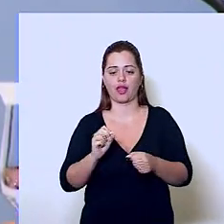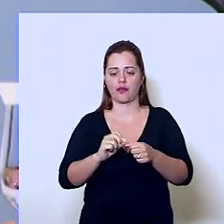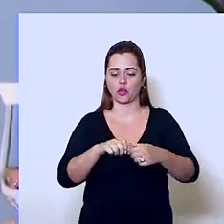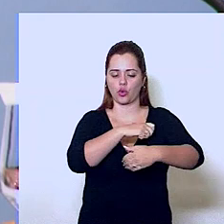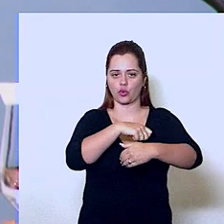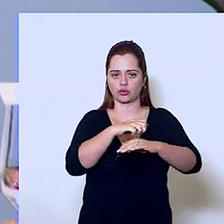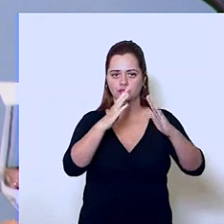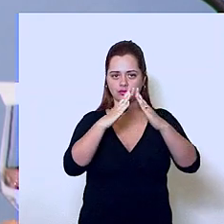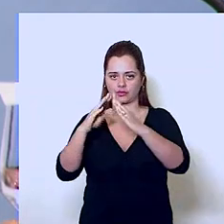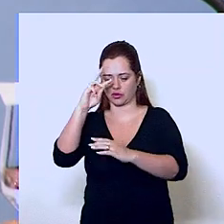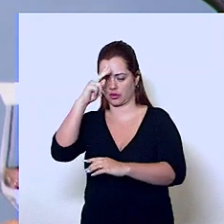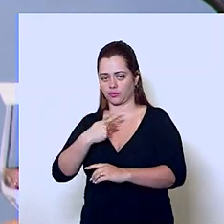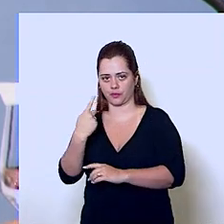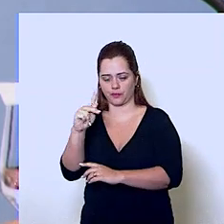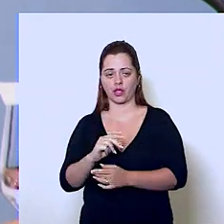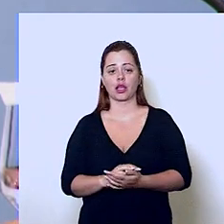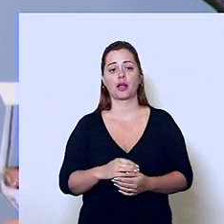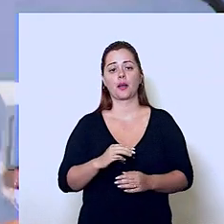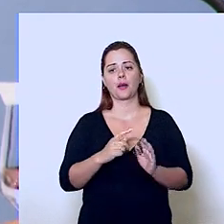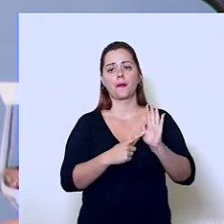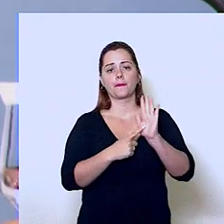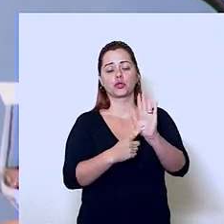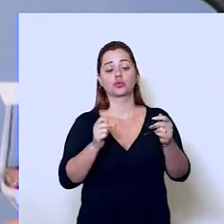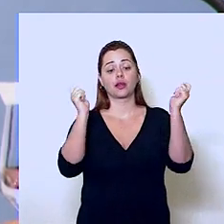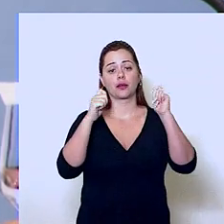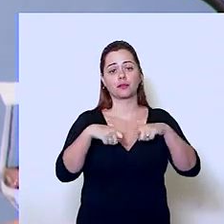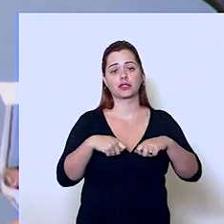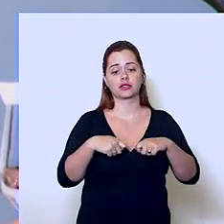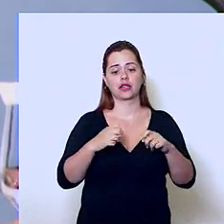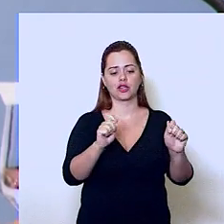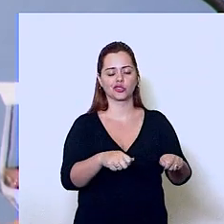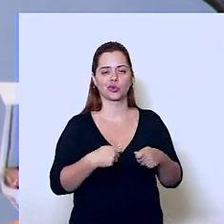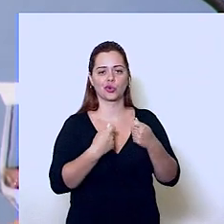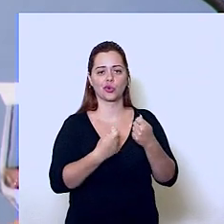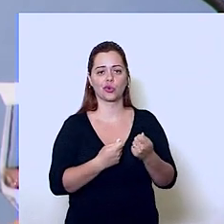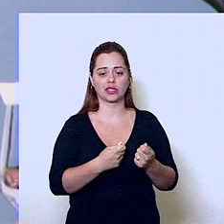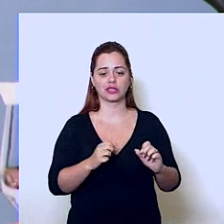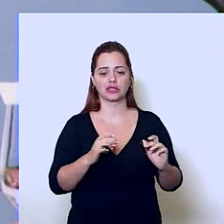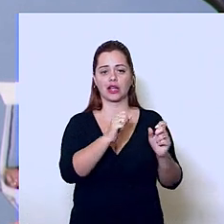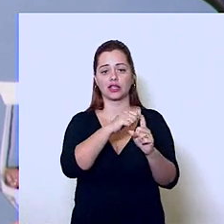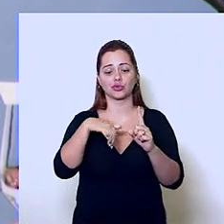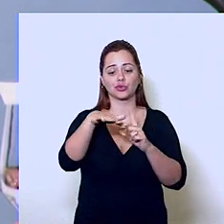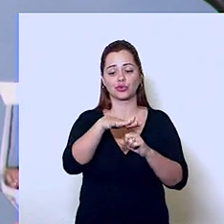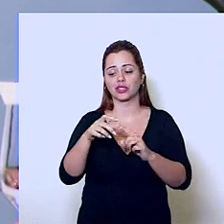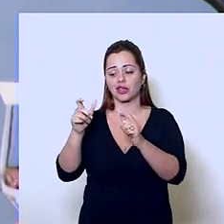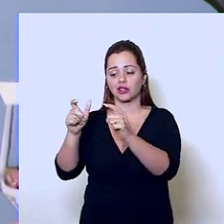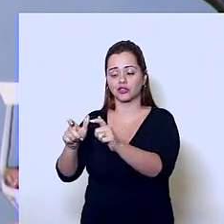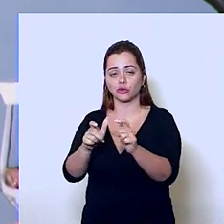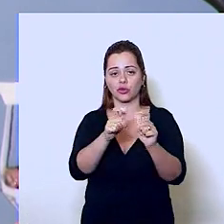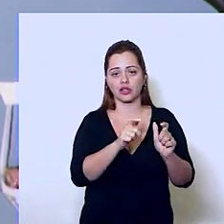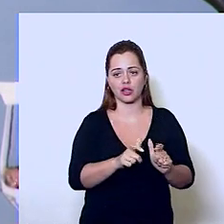essa capacidade do Paulo Tarso de conquistar a sociedade local, não só da chancelaria,